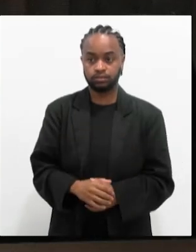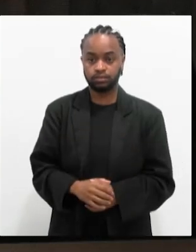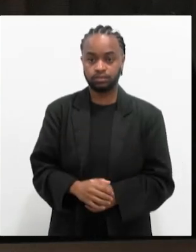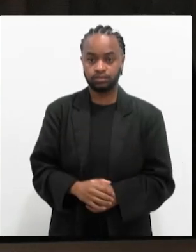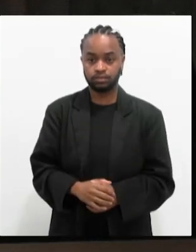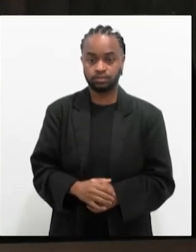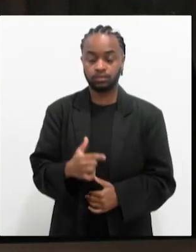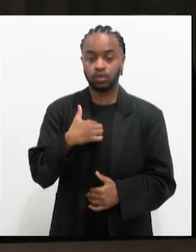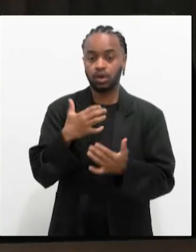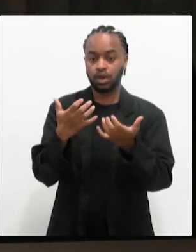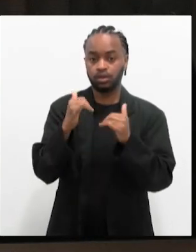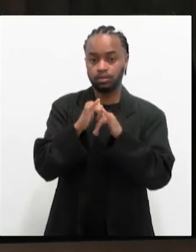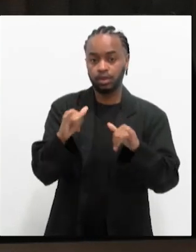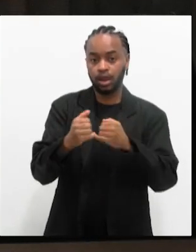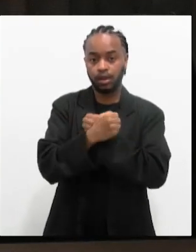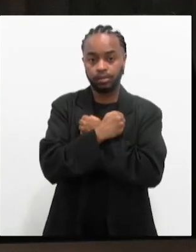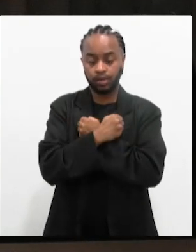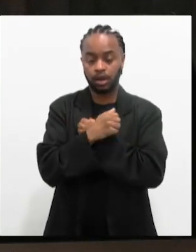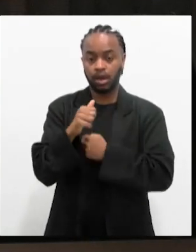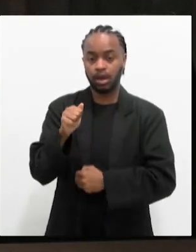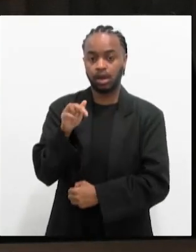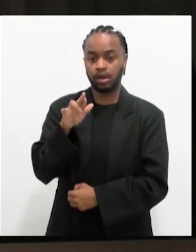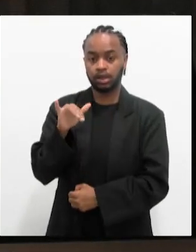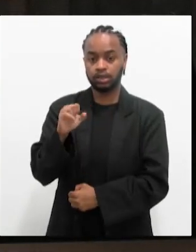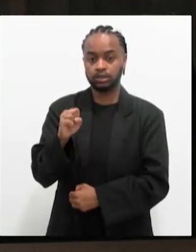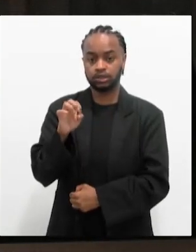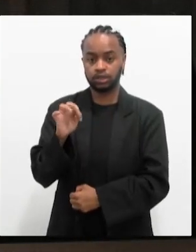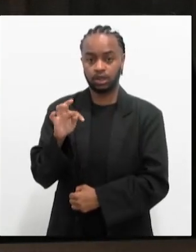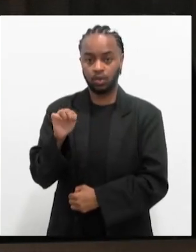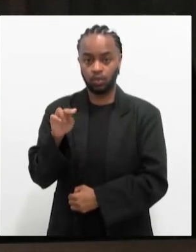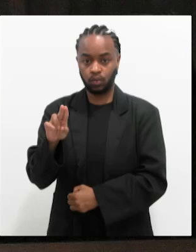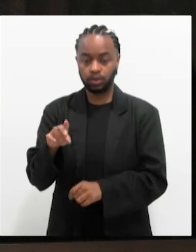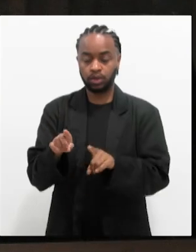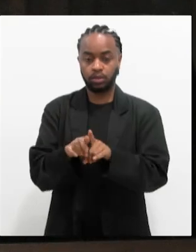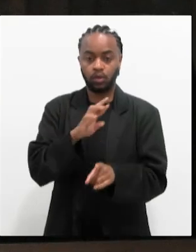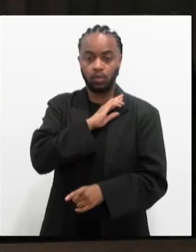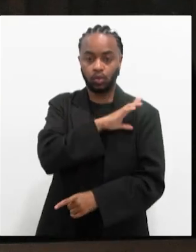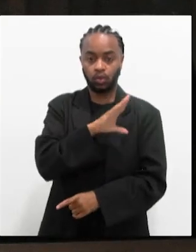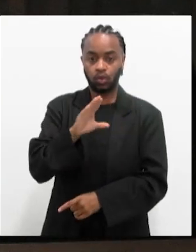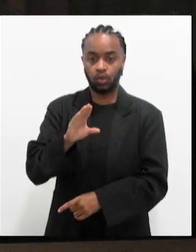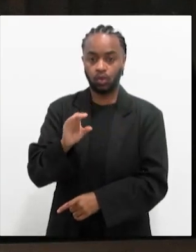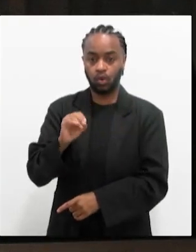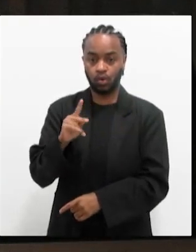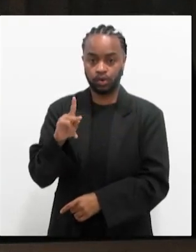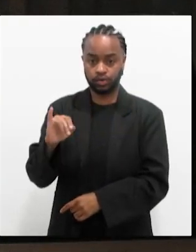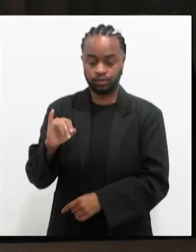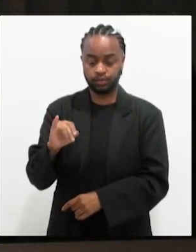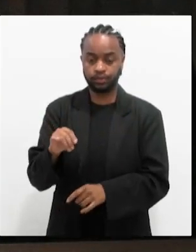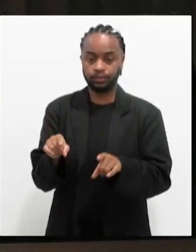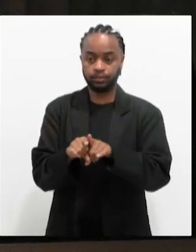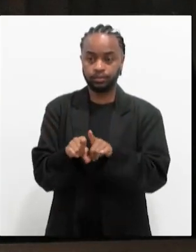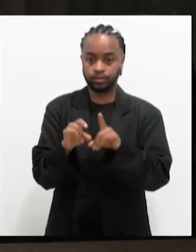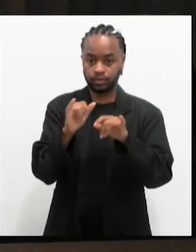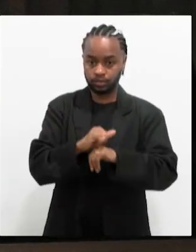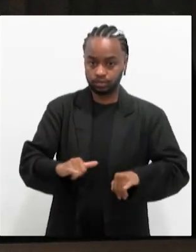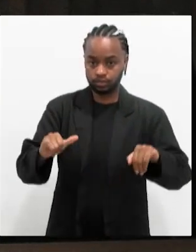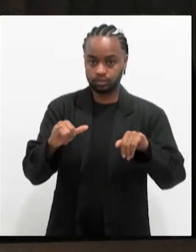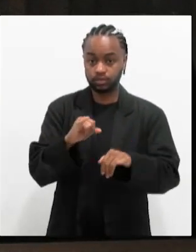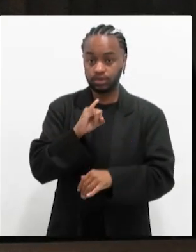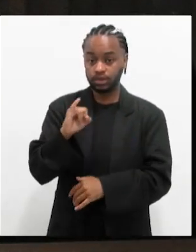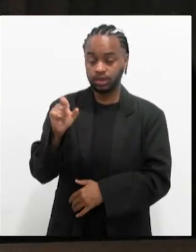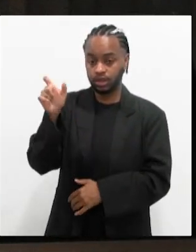Quero mandar um abraço ao Coronel Aristeu, ao Coronel do COI, e dizer que se